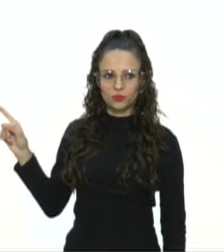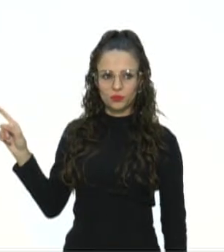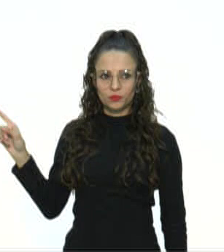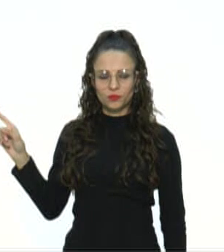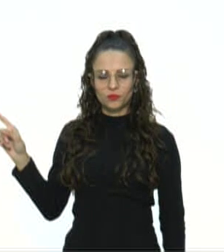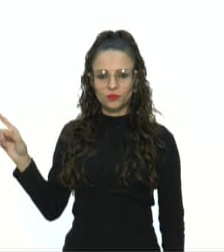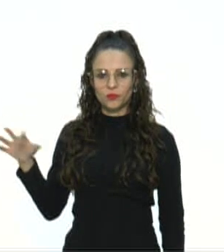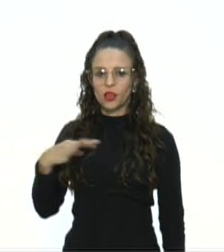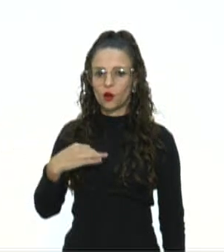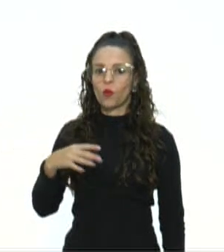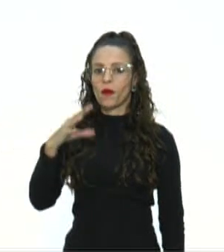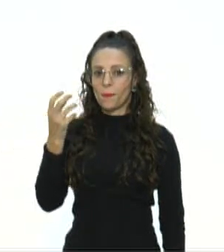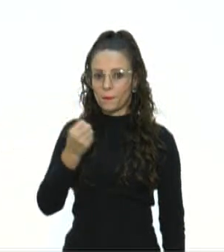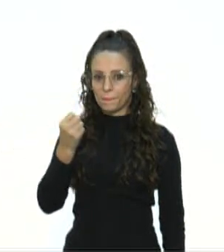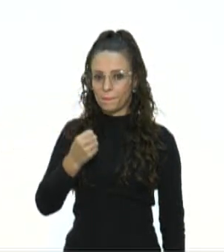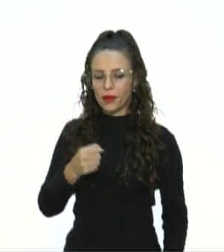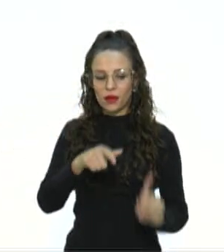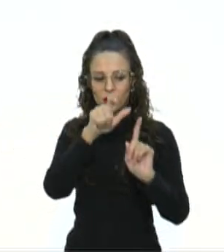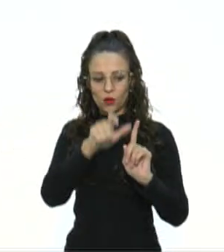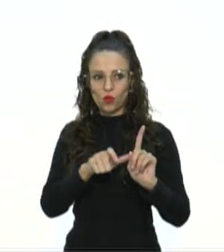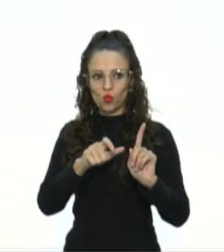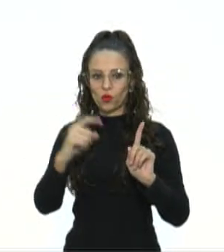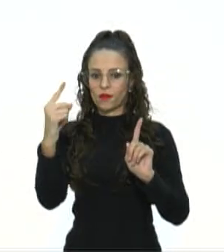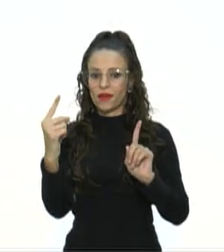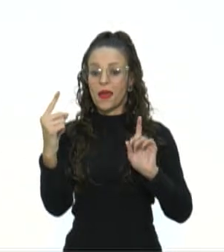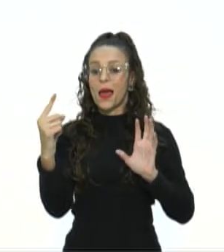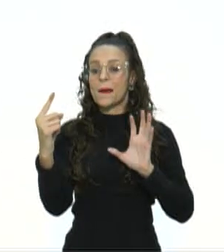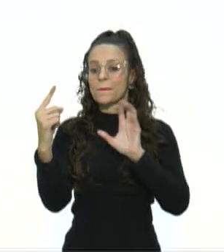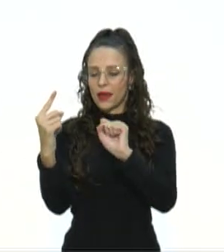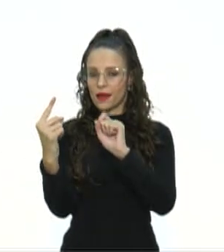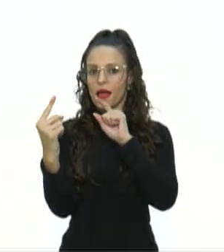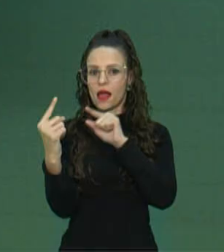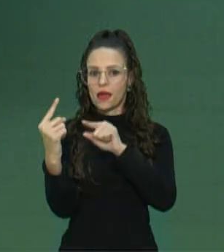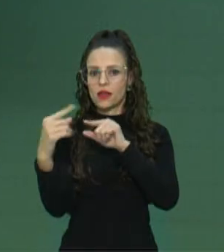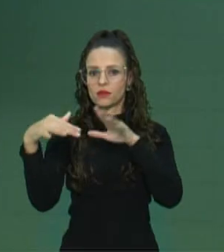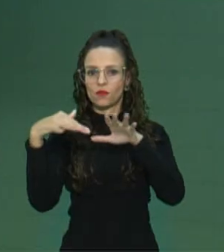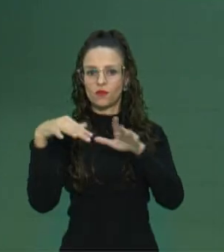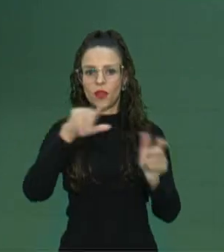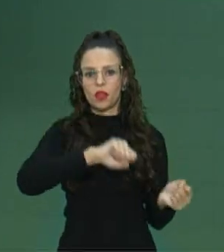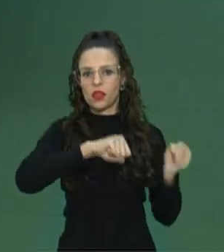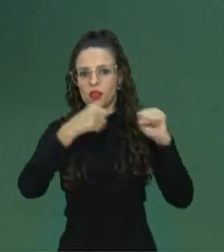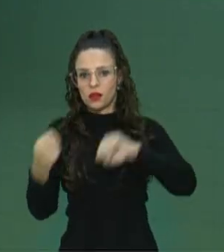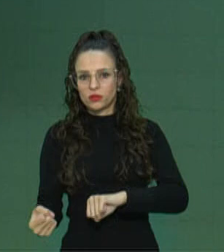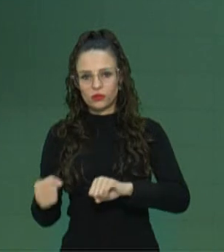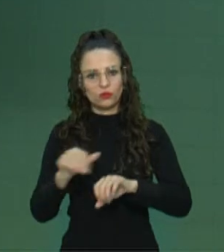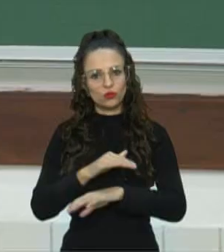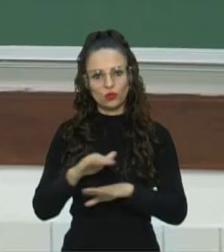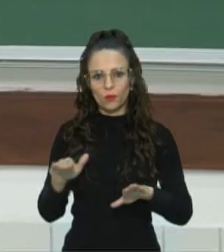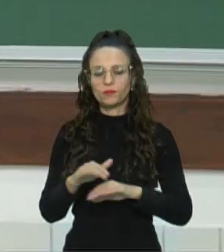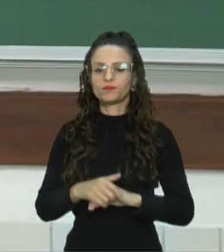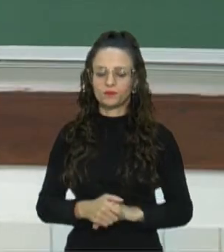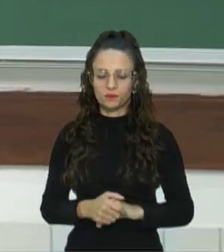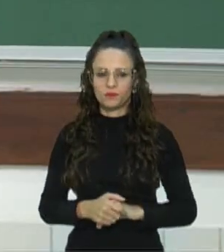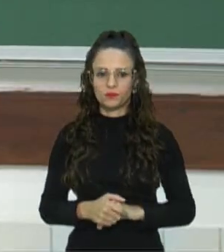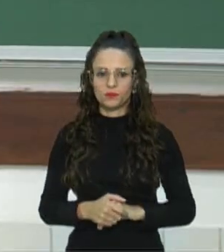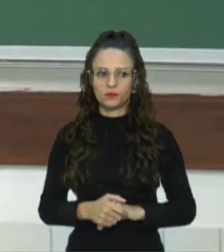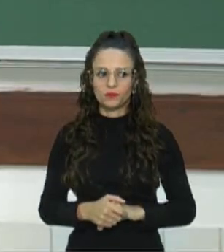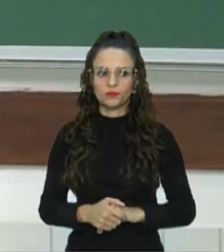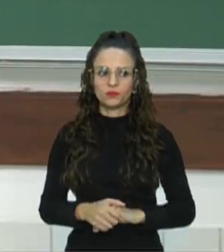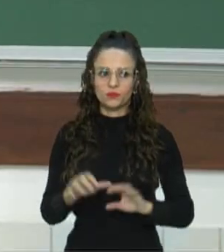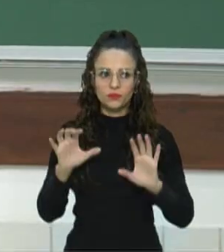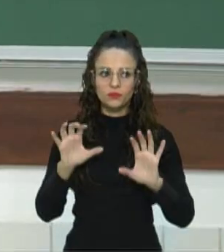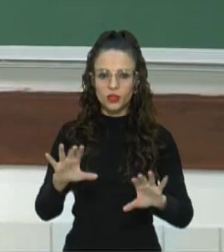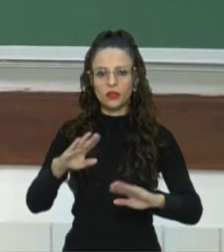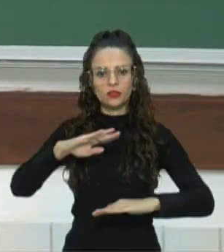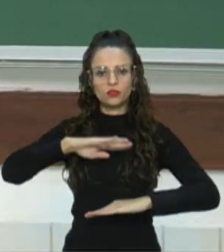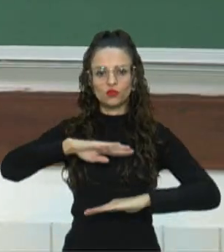totalmente branco ataca e o outro apenas utiliza esse movimento de ataque para levá-lo ao chão, né? Então tem essa situação mesmo. Então